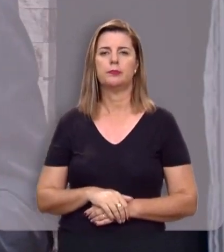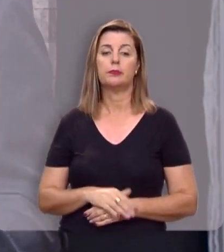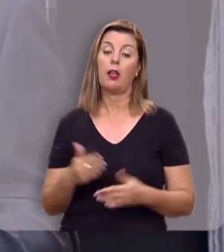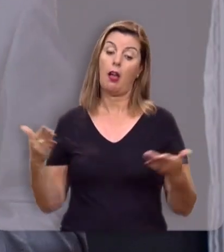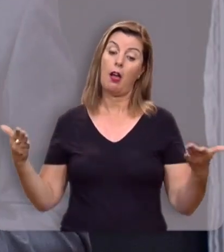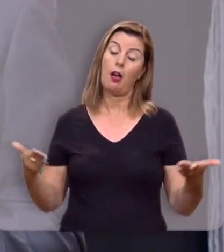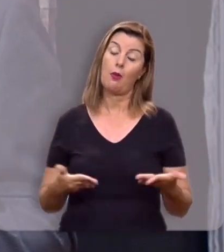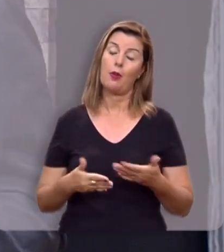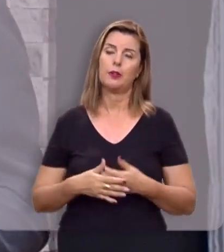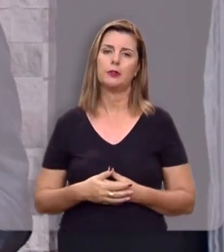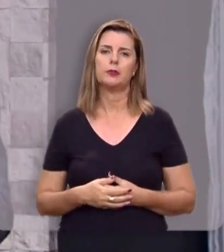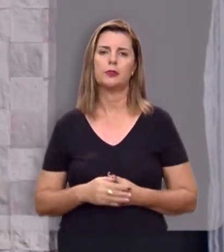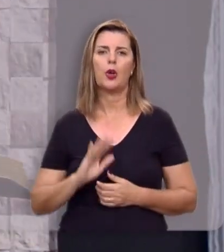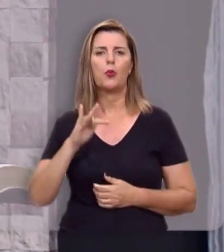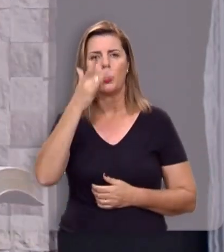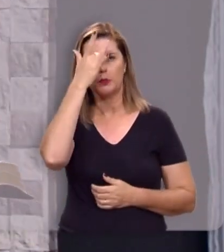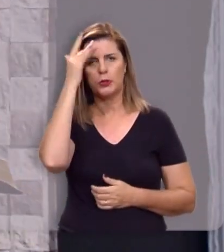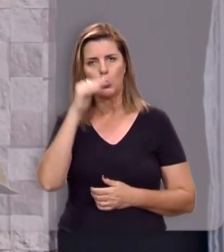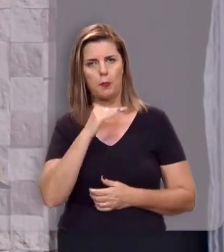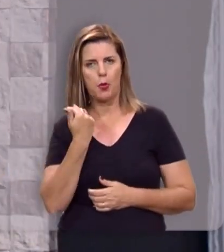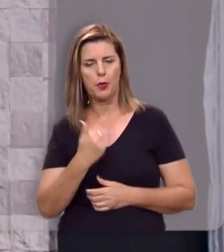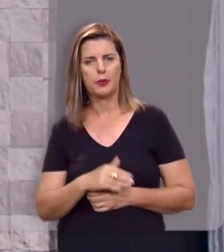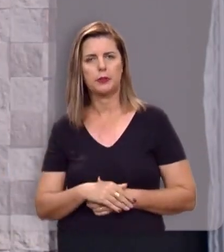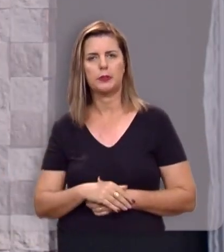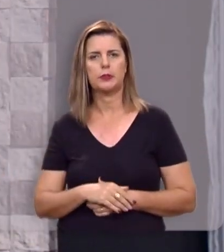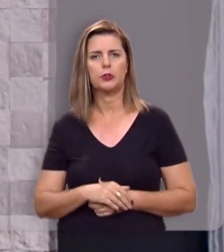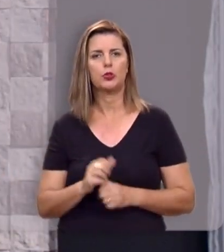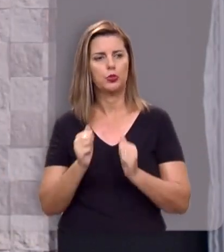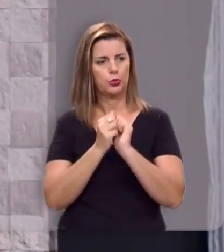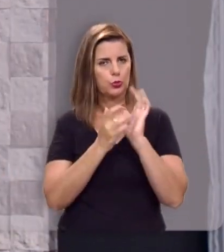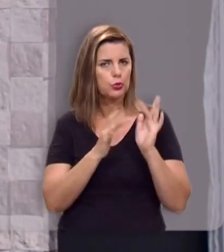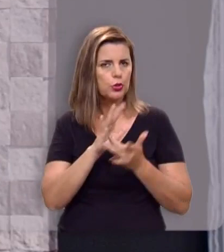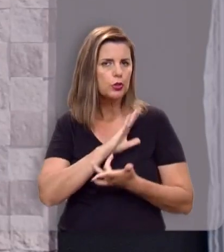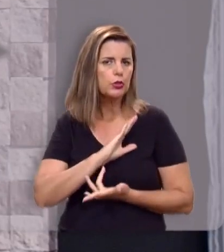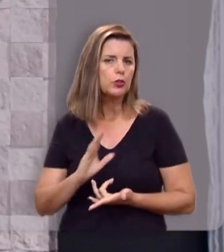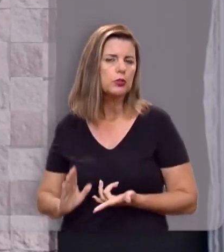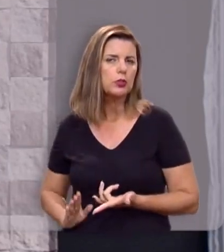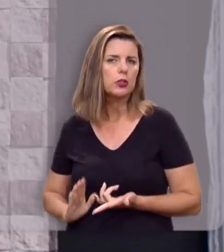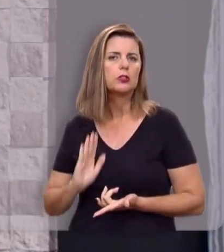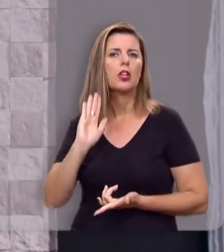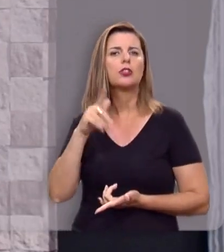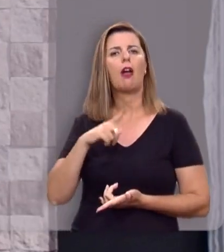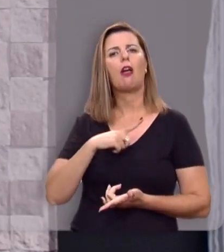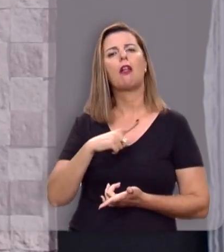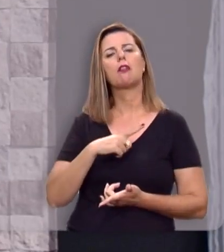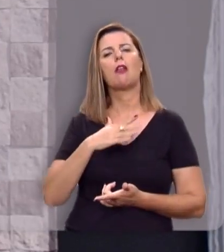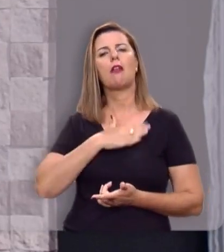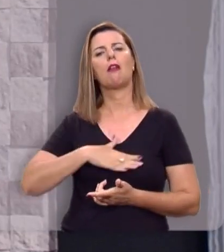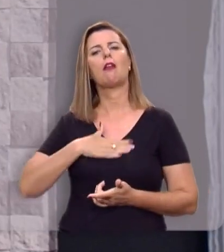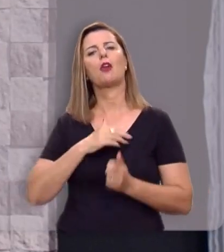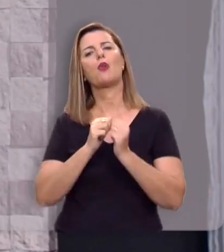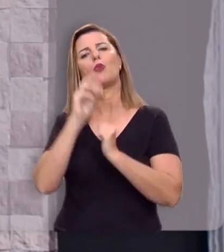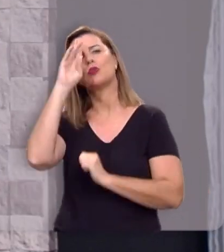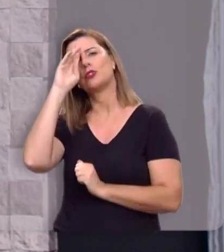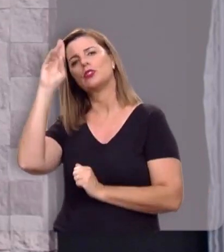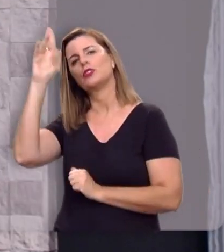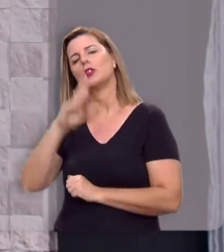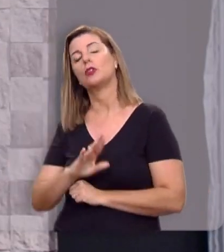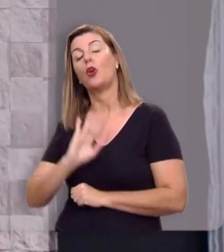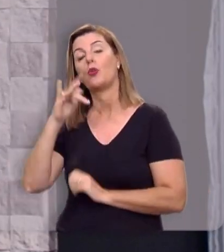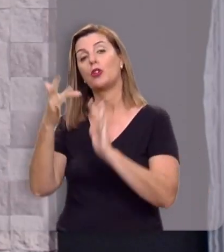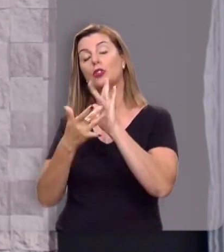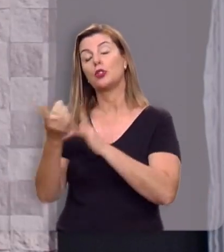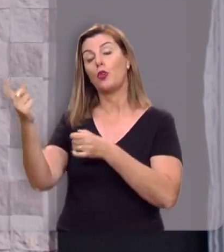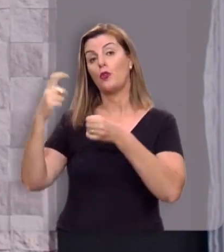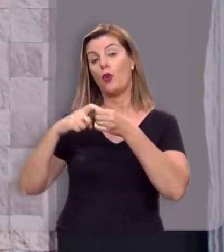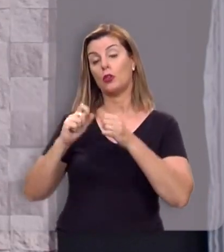Agora, quando uma pessoa morre em Cristo, ela já entra no gozo do Senhor. Quando Jesus voltar